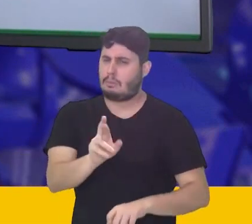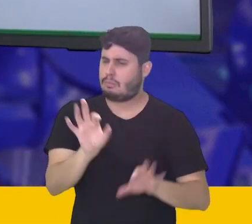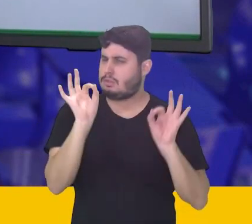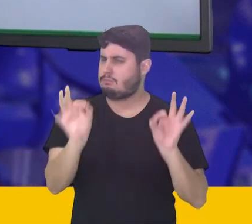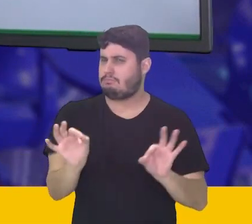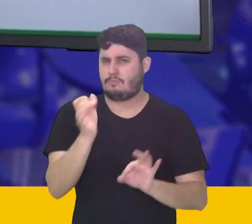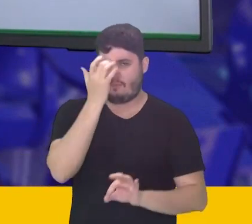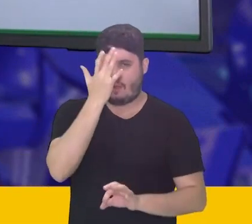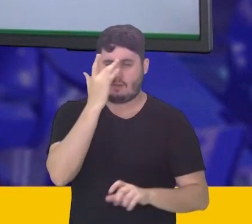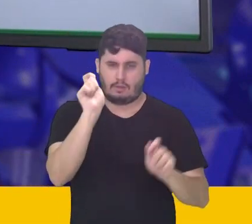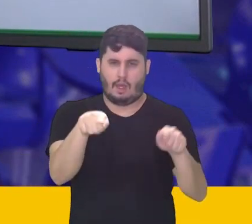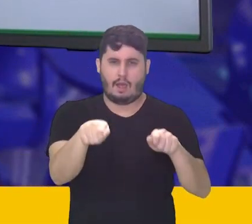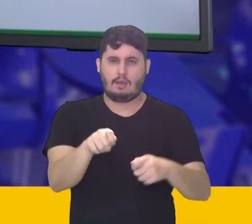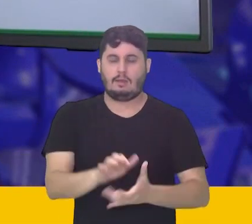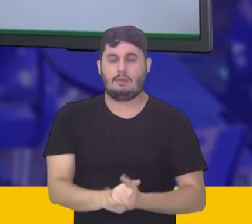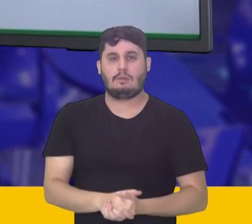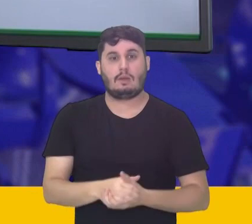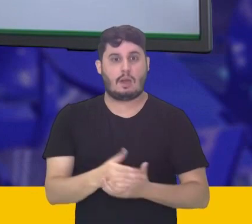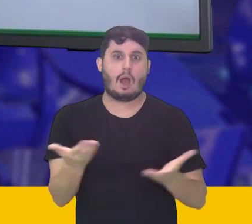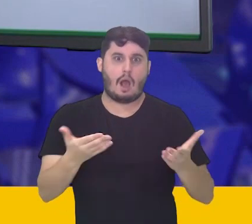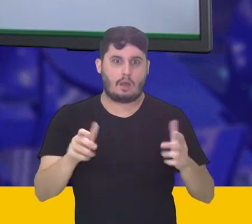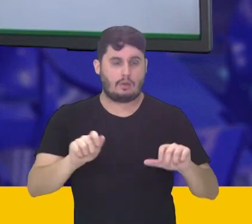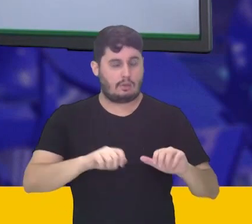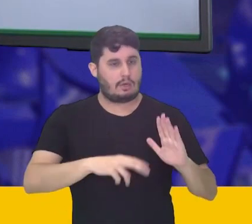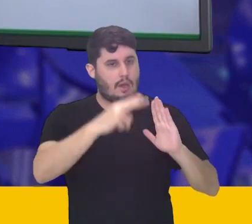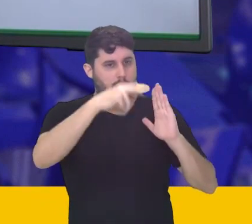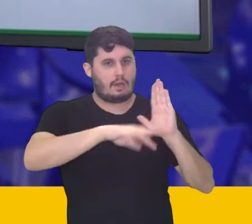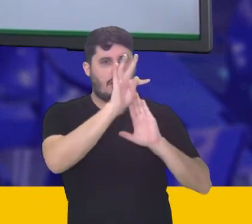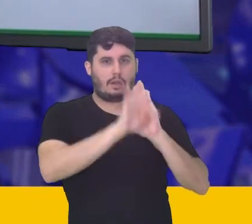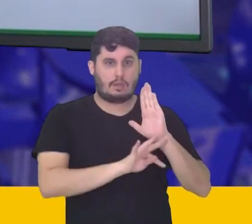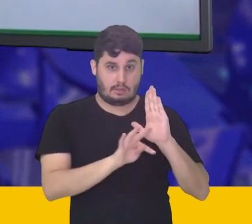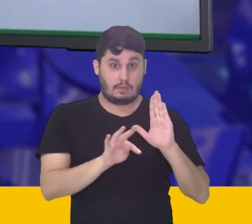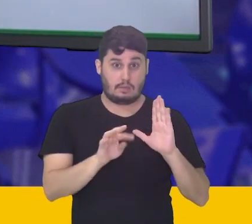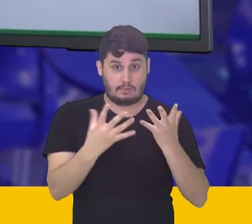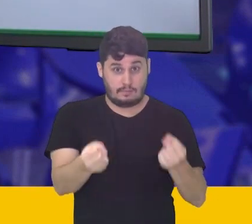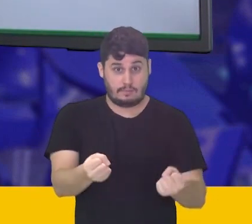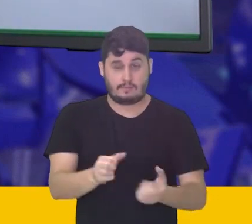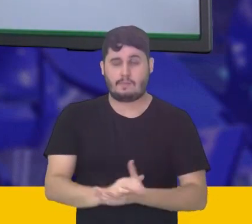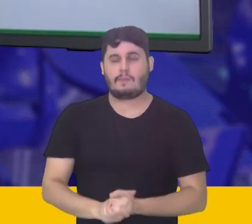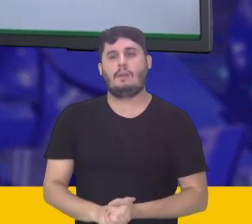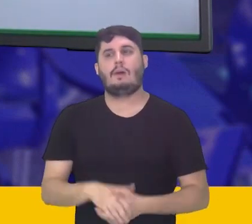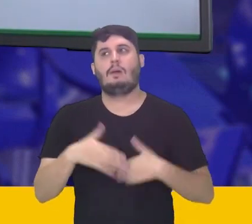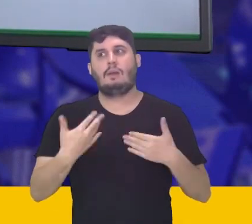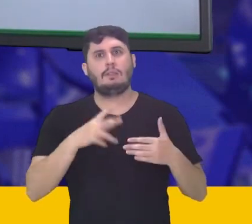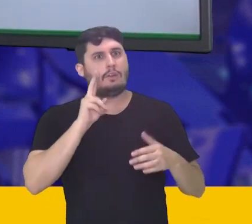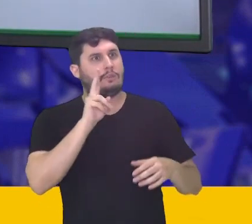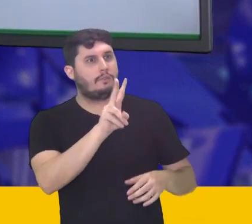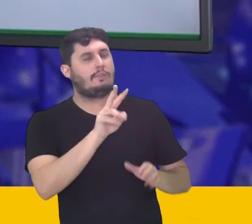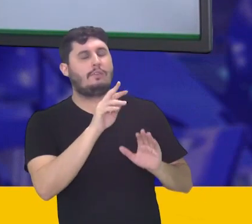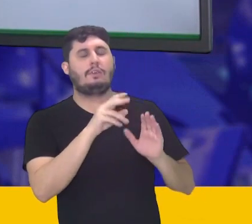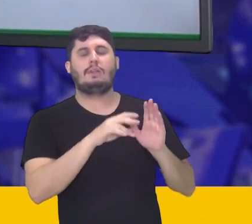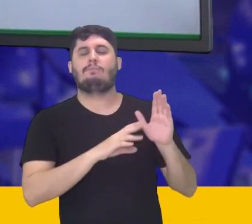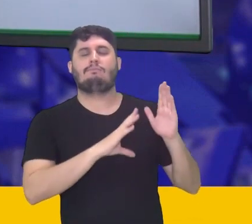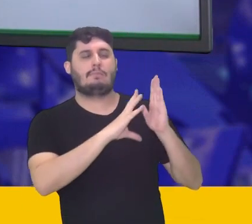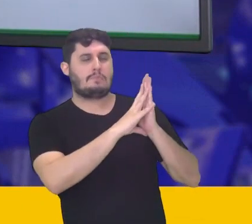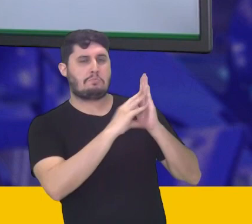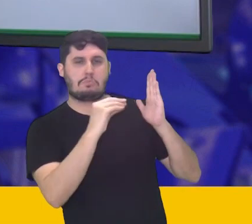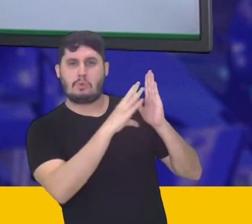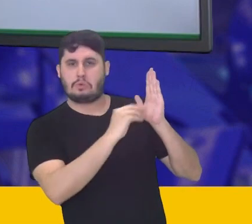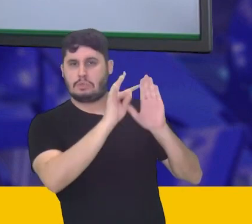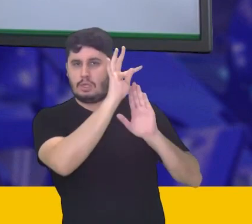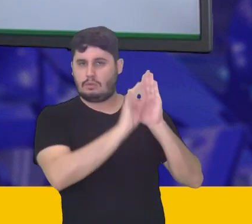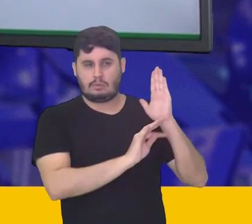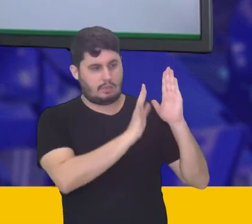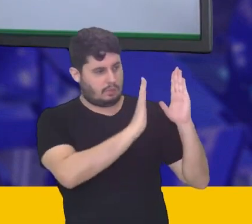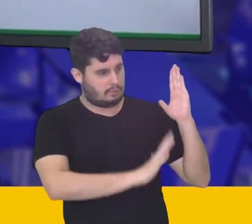daí. Let's go para o texto. Dear Jay. Então, pelo layout, a gente já sabe, né? E como já